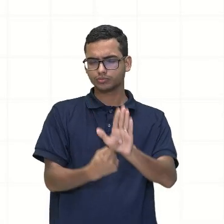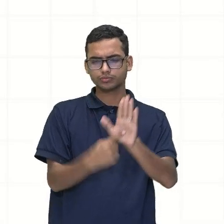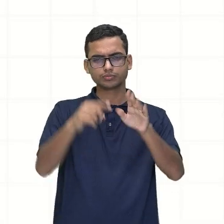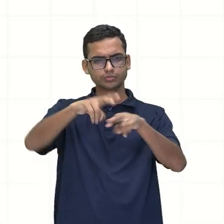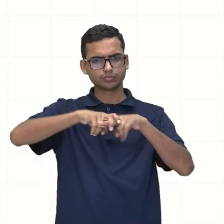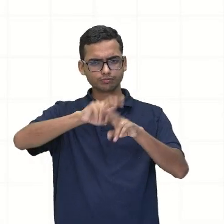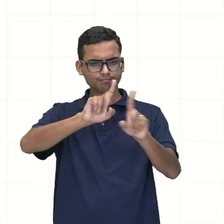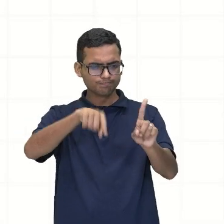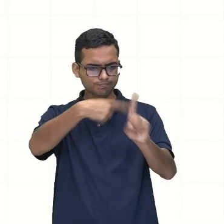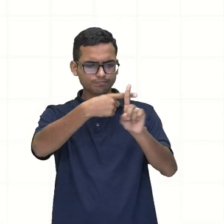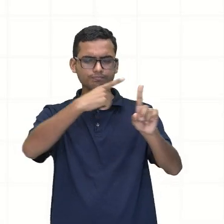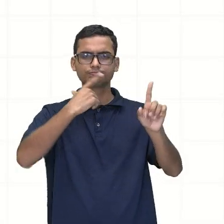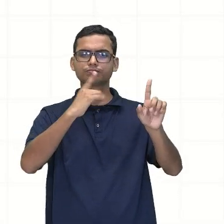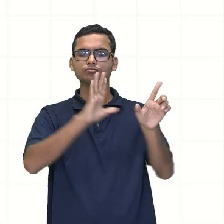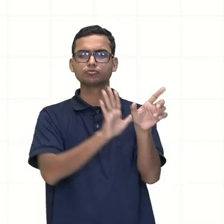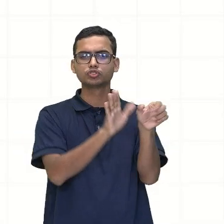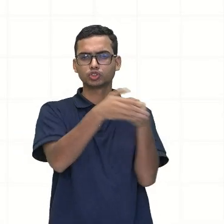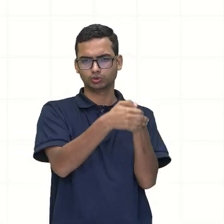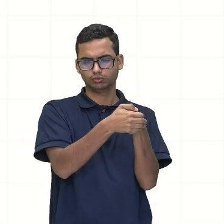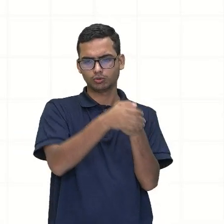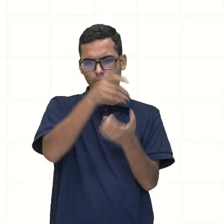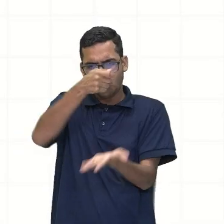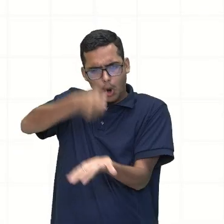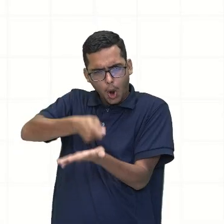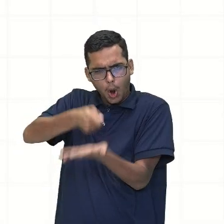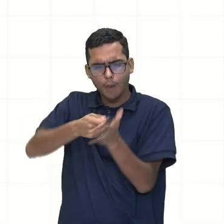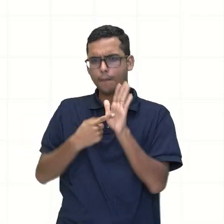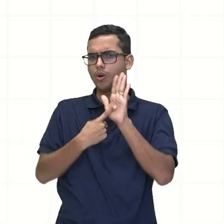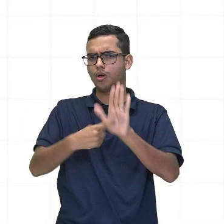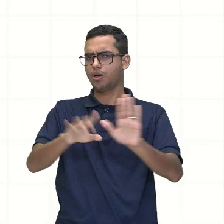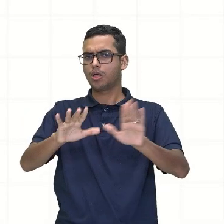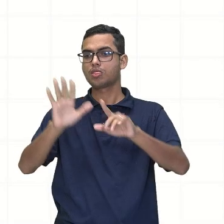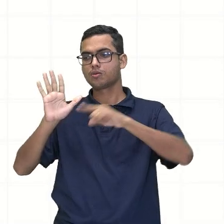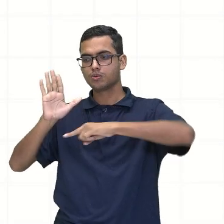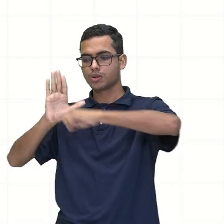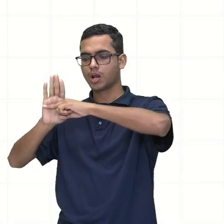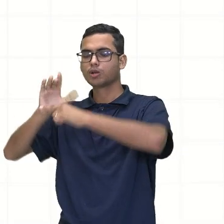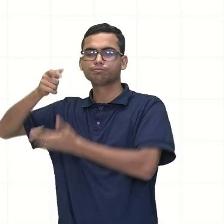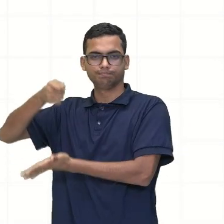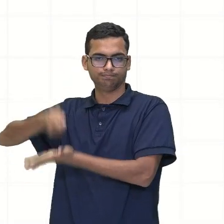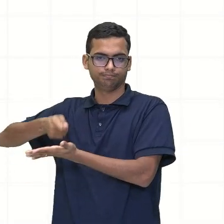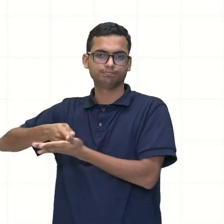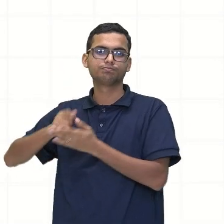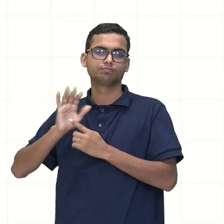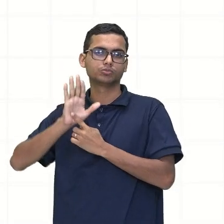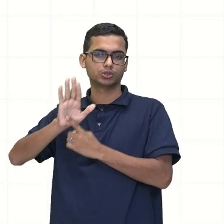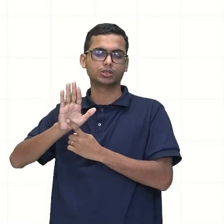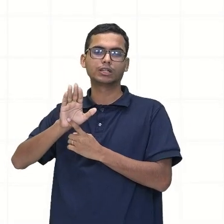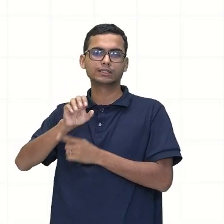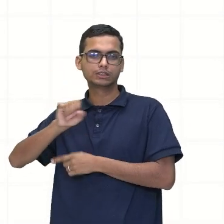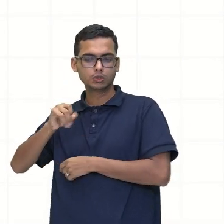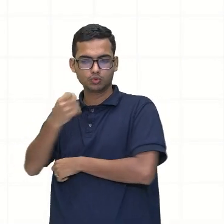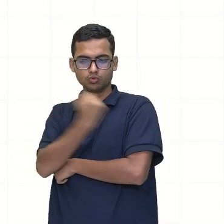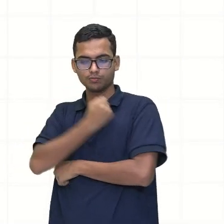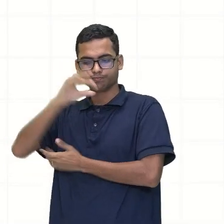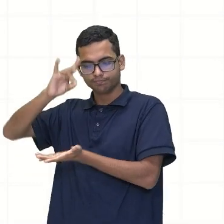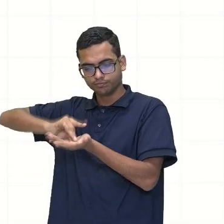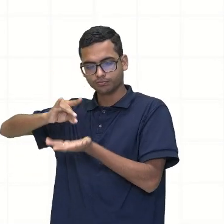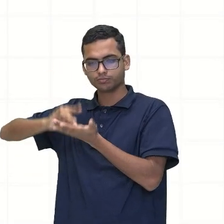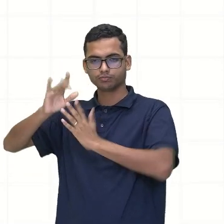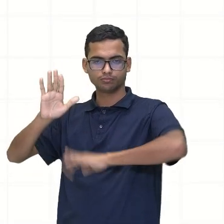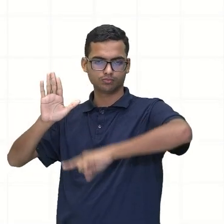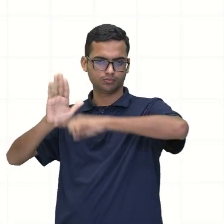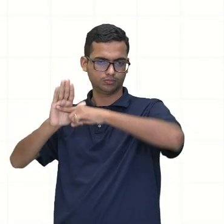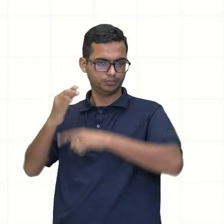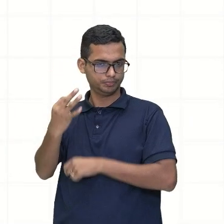mais não é obrigatório aparecer. Os de menos são. Então, vamos aqui ao nosso texto. Os números